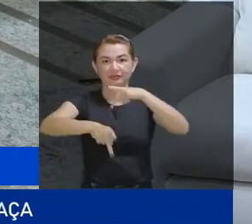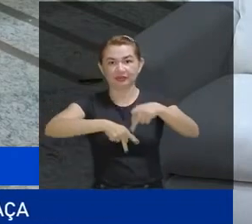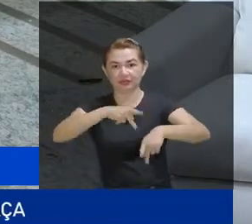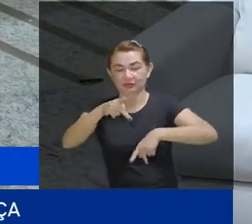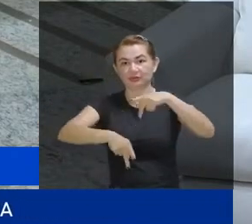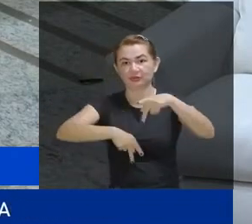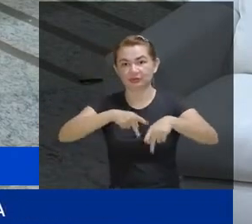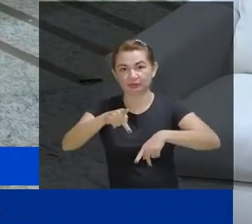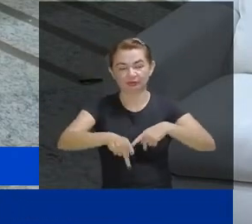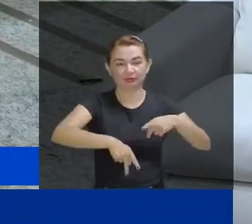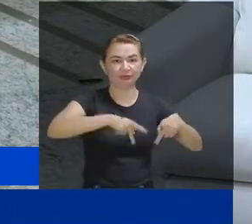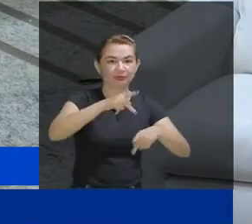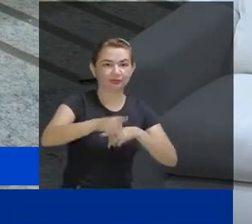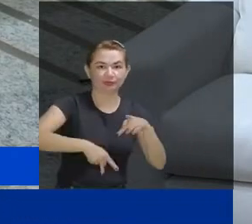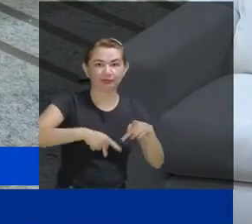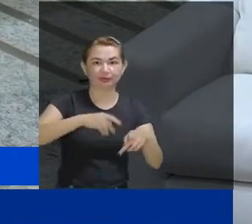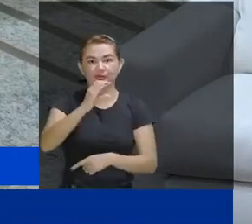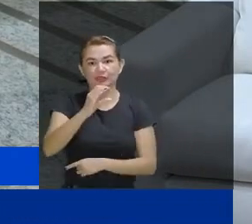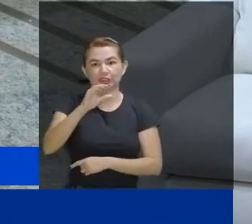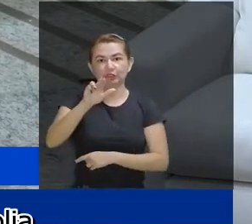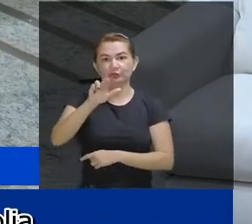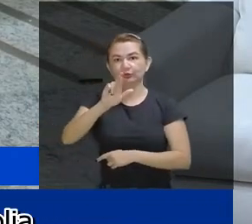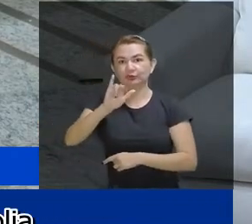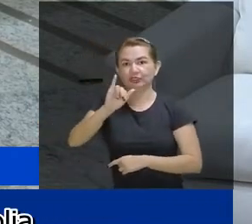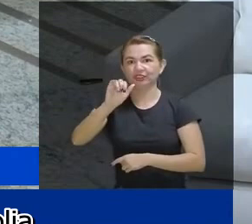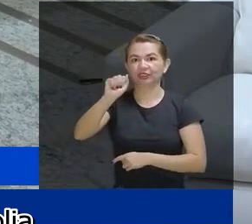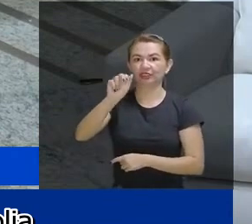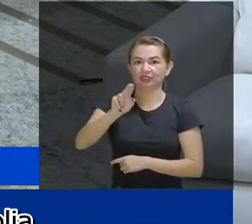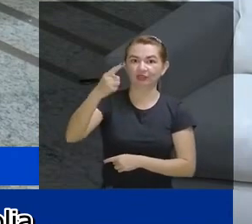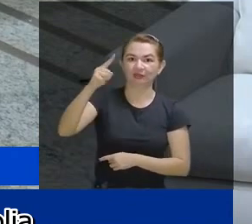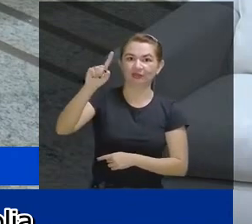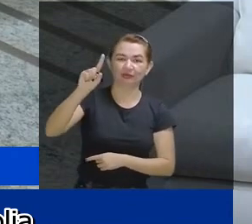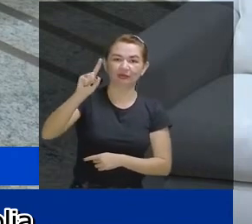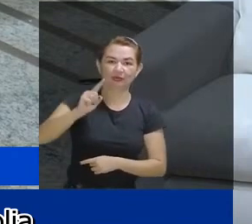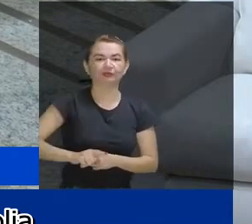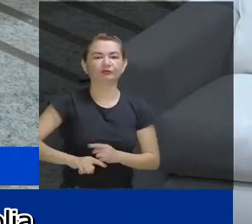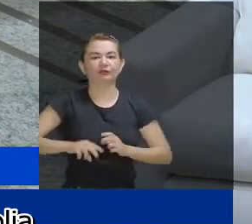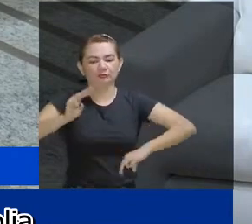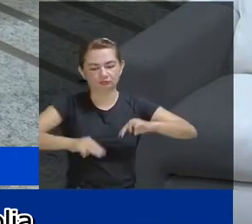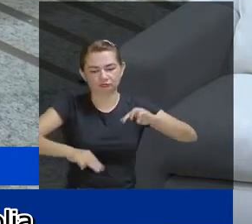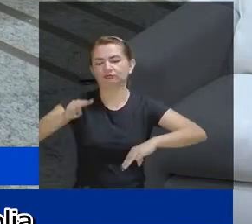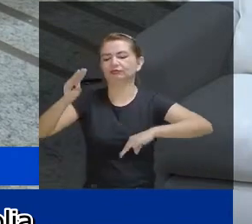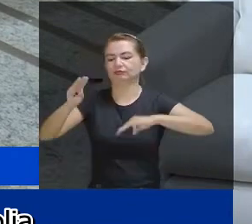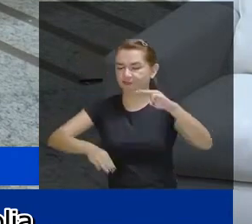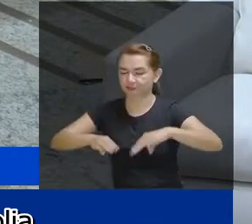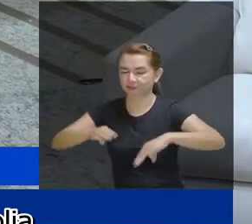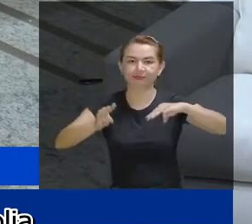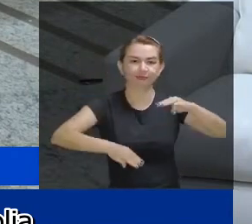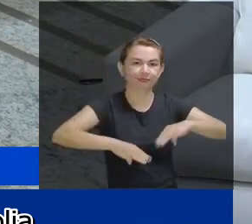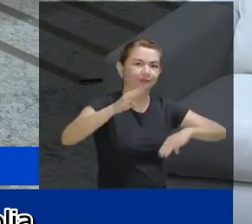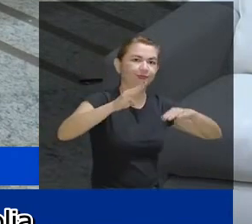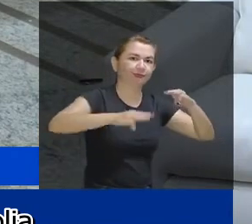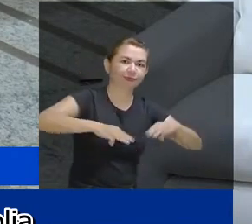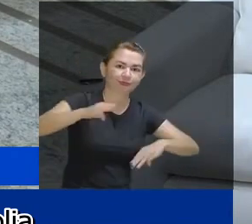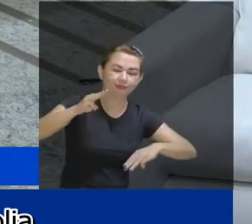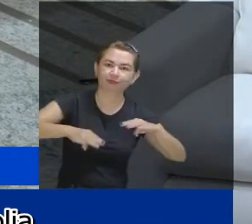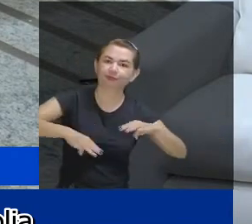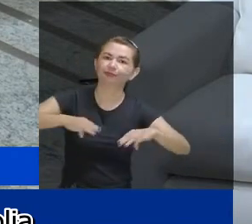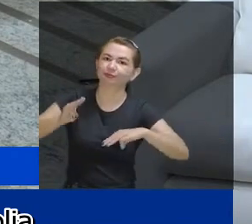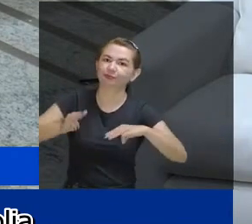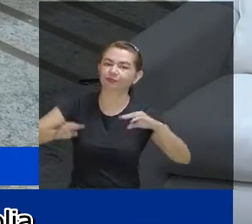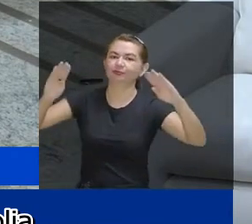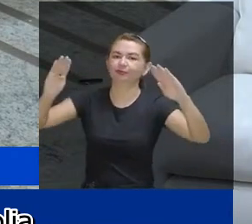APA do Curiaú. Levanta o batuque, o mar abaixa a nossa